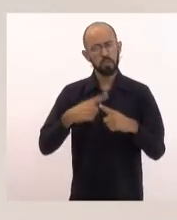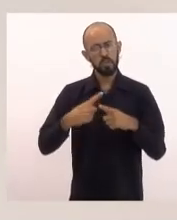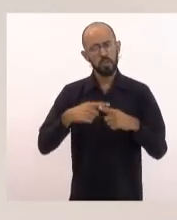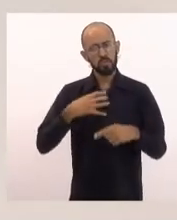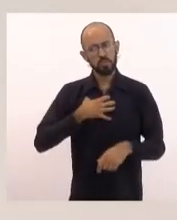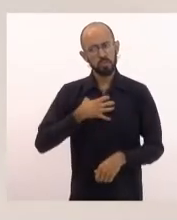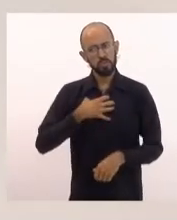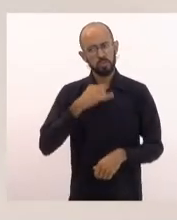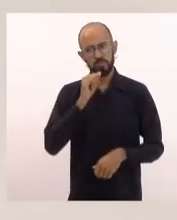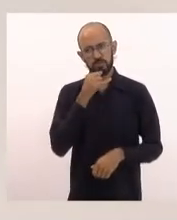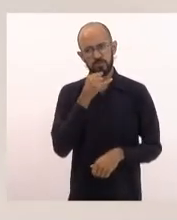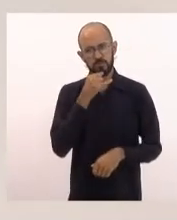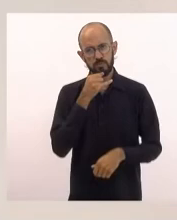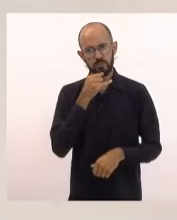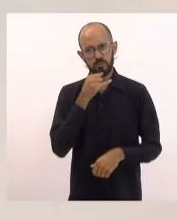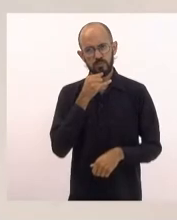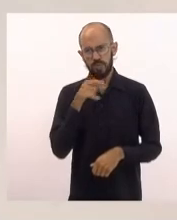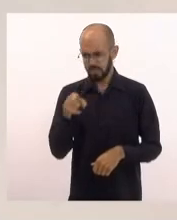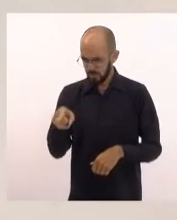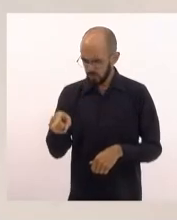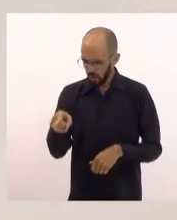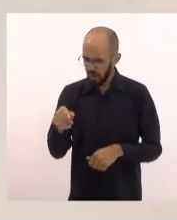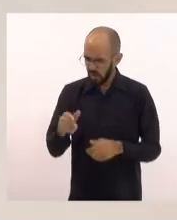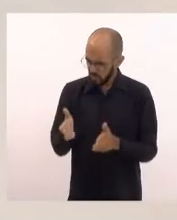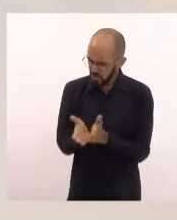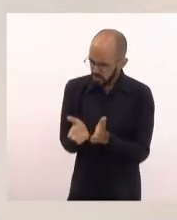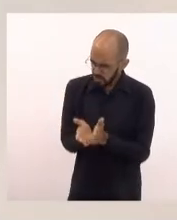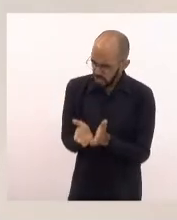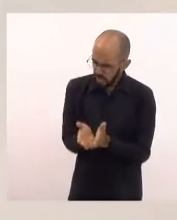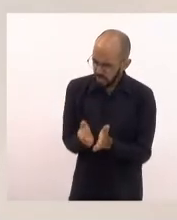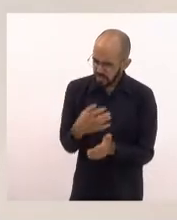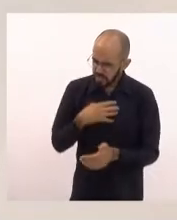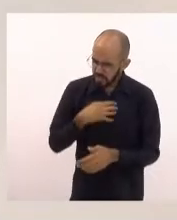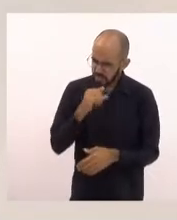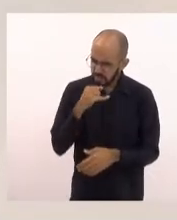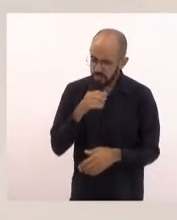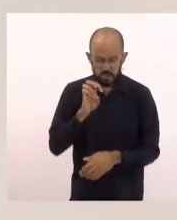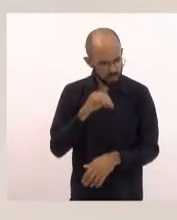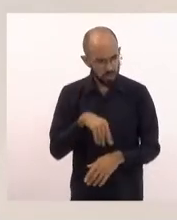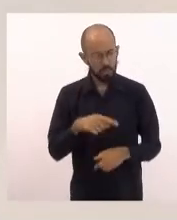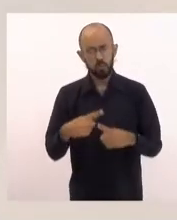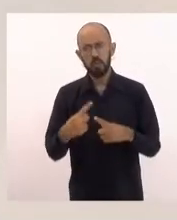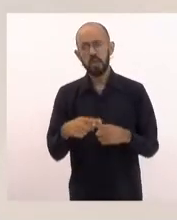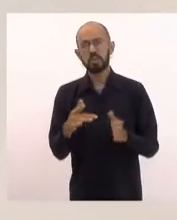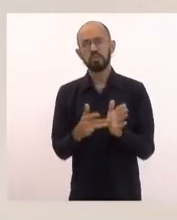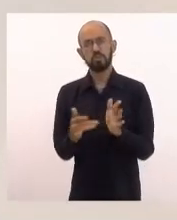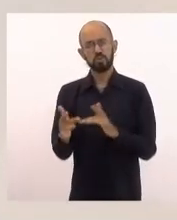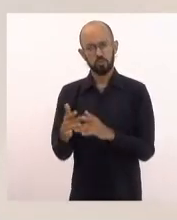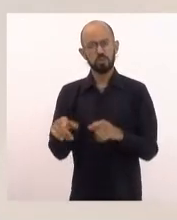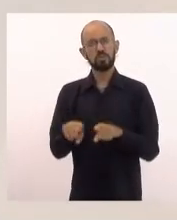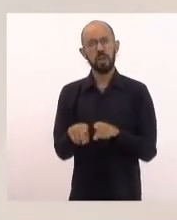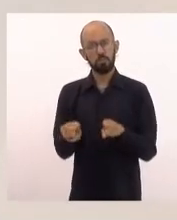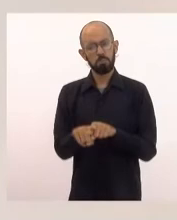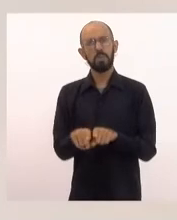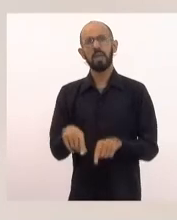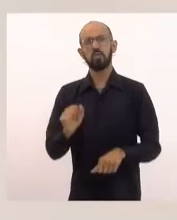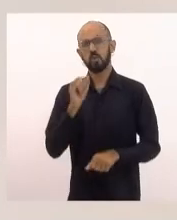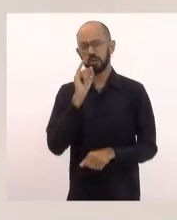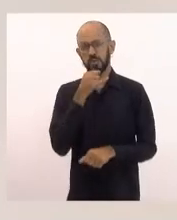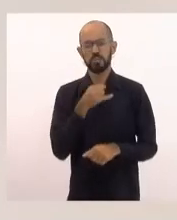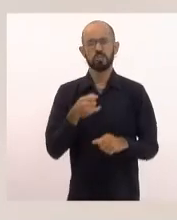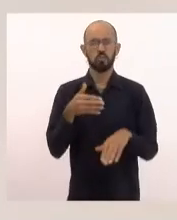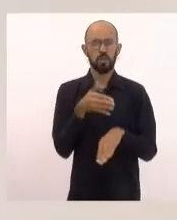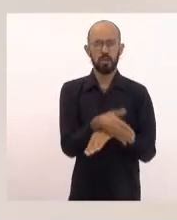aborrecida. Mas a senhora é evangélica, se aborrece, sim. E eu te digo, sabe por que eu me aborreço? Porque Jesus Cristo também se chateou quando entraram no